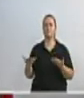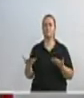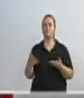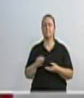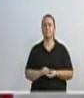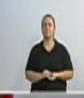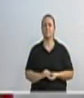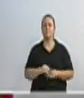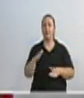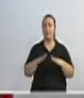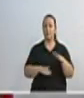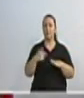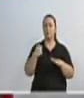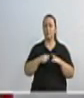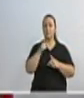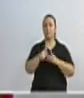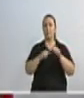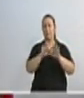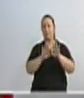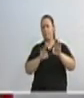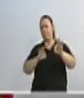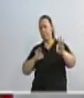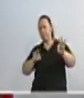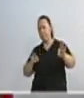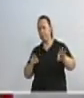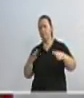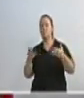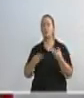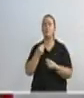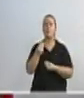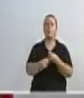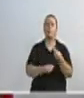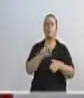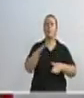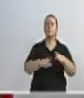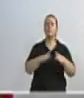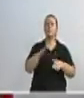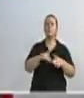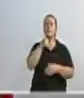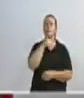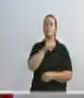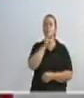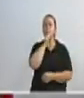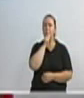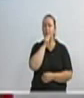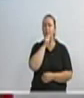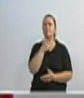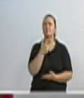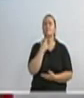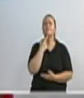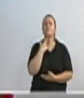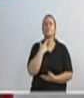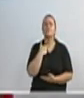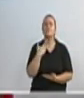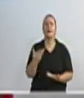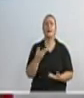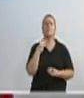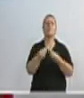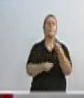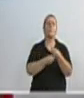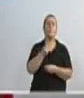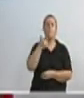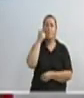seus trabalhos. Eu venho aqui na voz daquela mãe que gostaria de ter aí alguma forma de